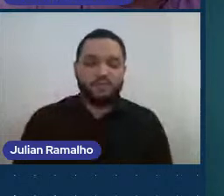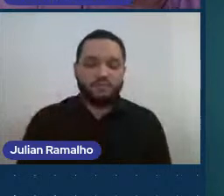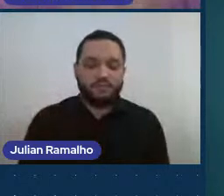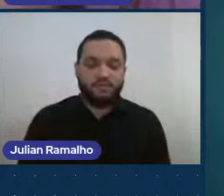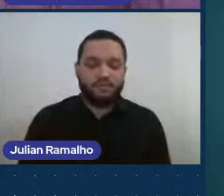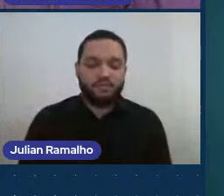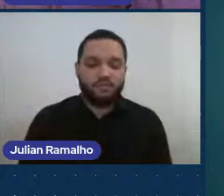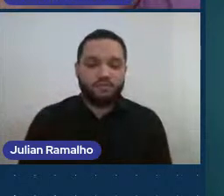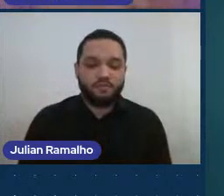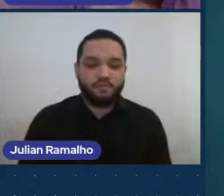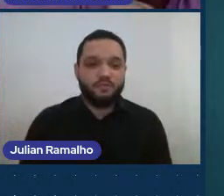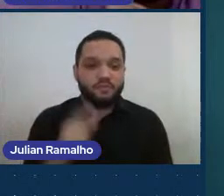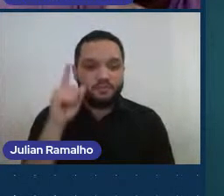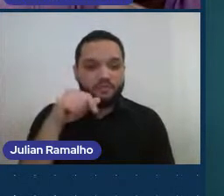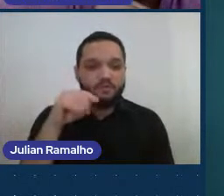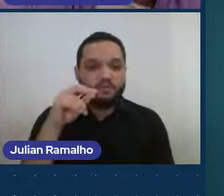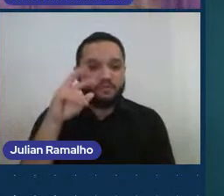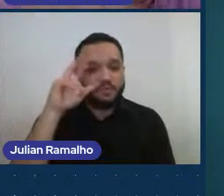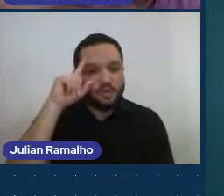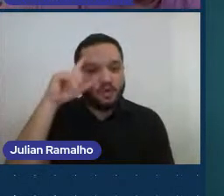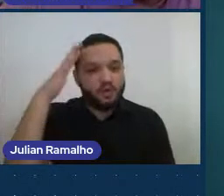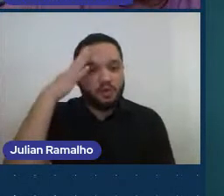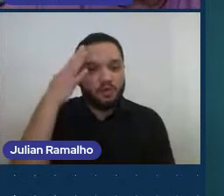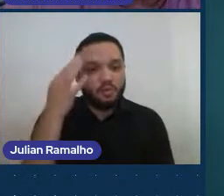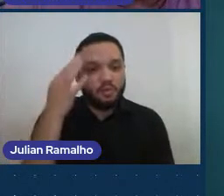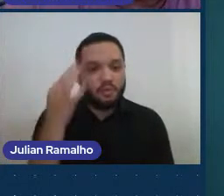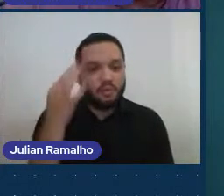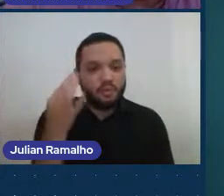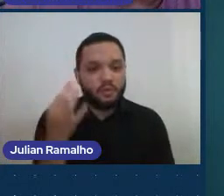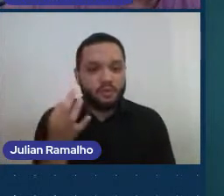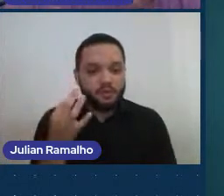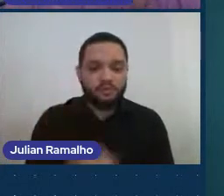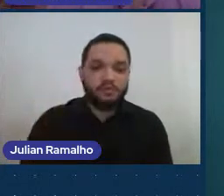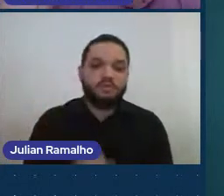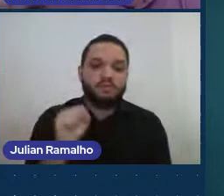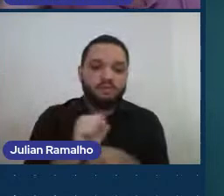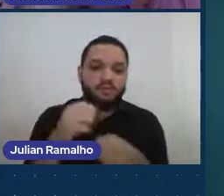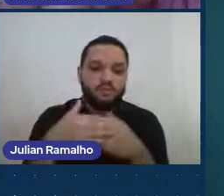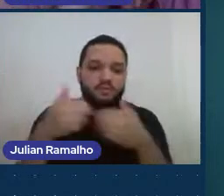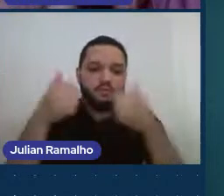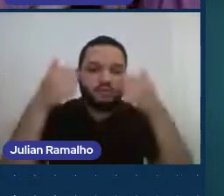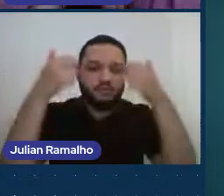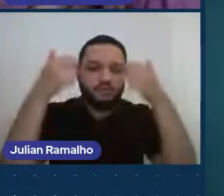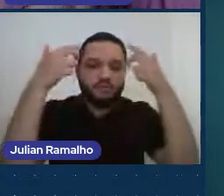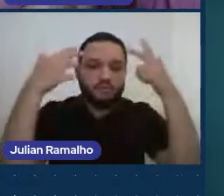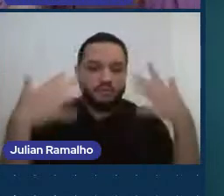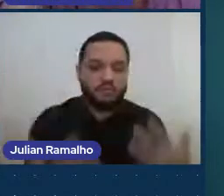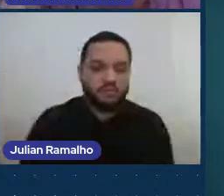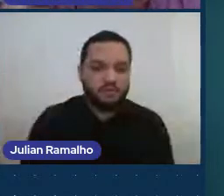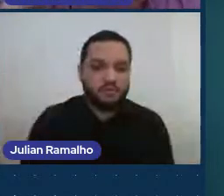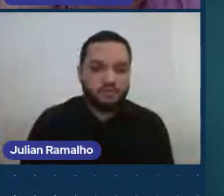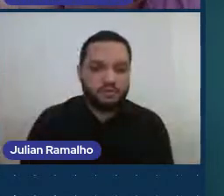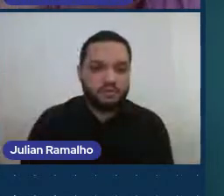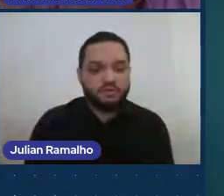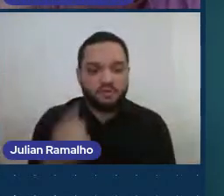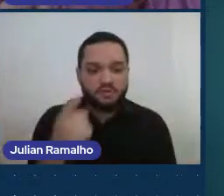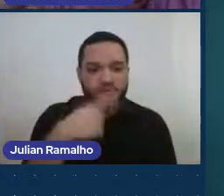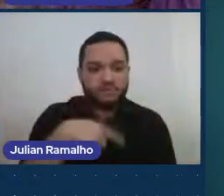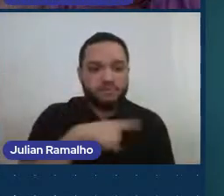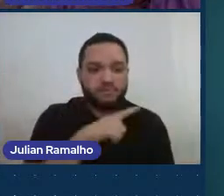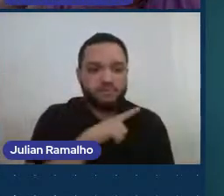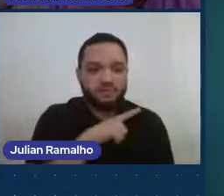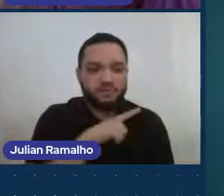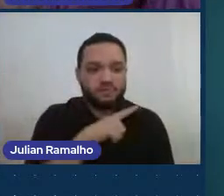gerar um erro de compreensão. Já, já eu vou dizer agora, né? Nós temos que pensar qual é